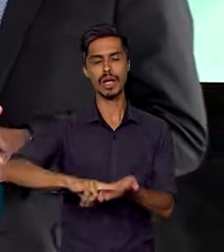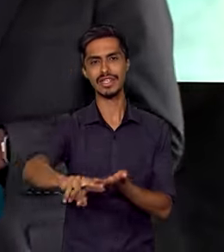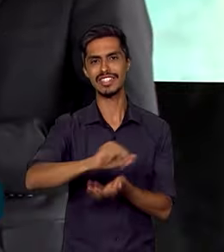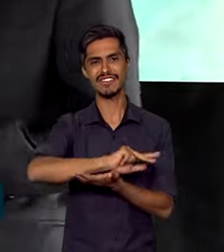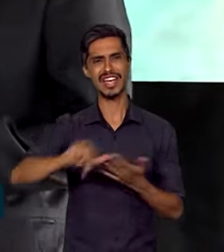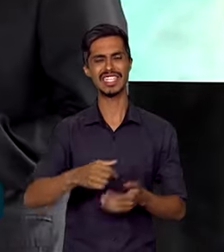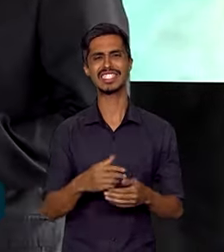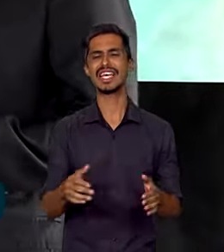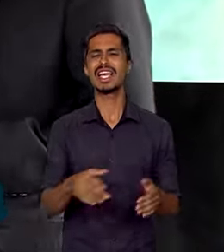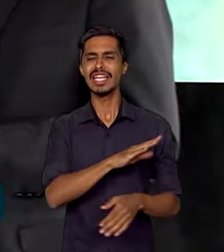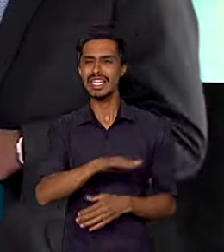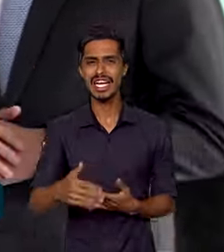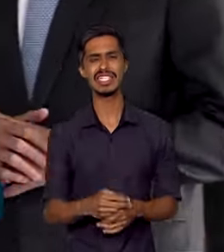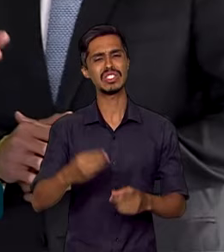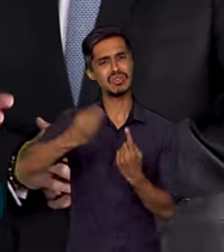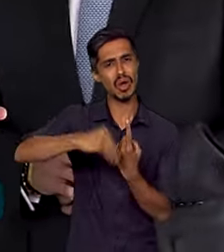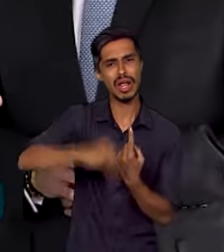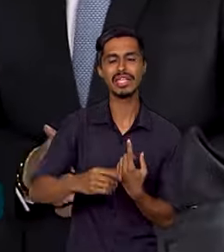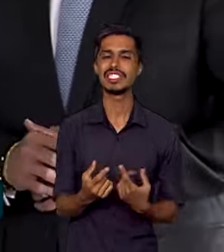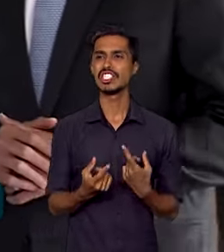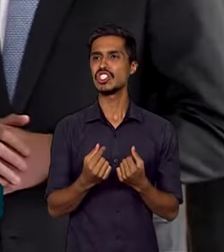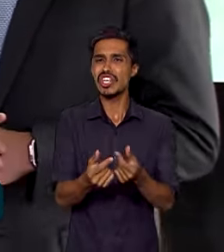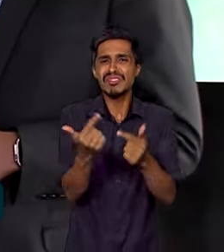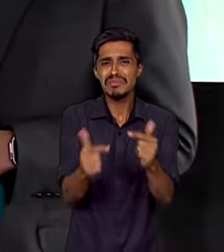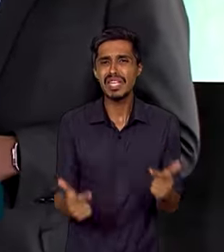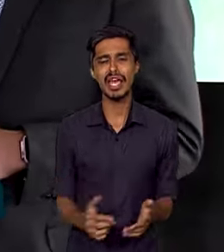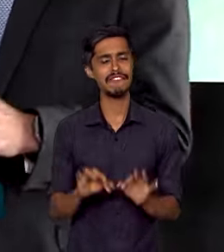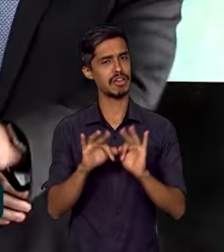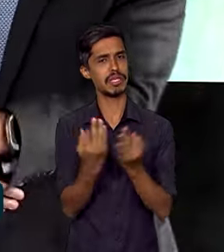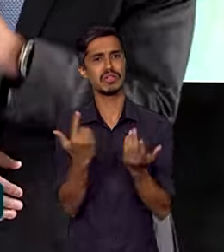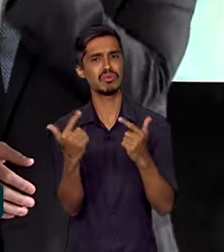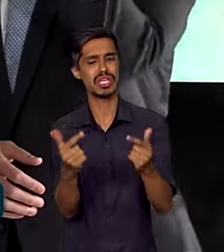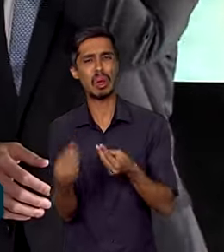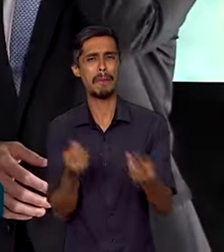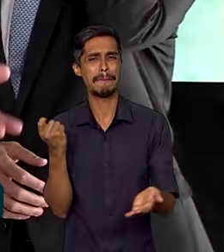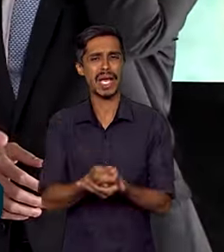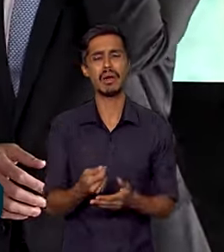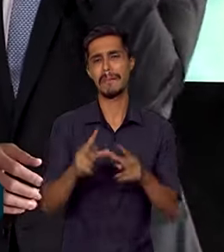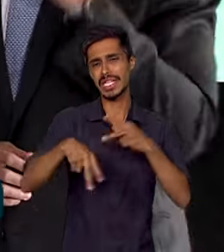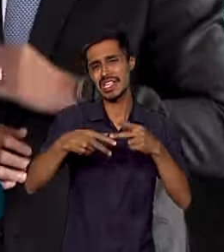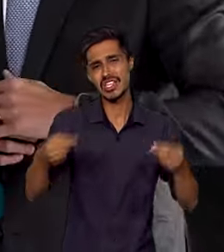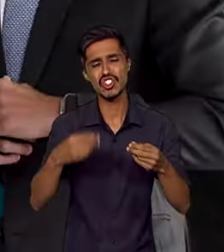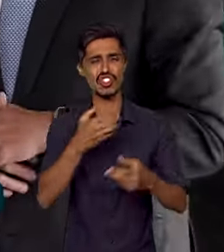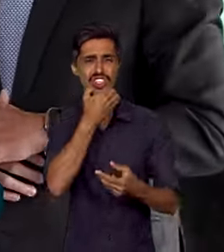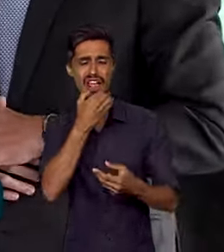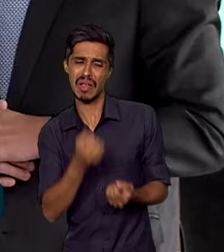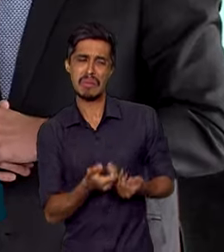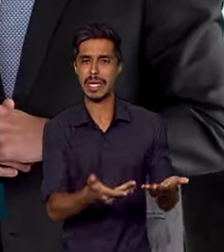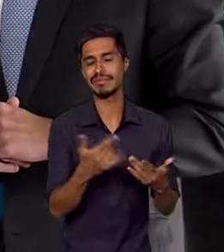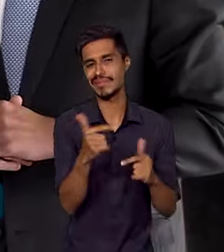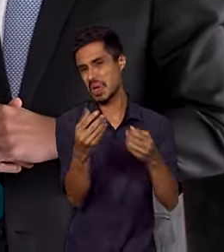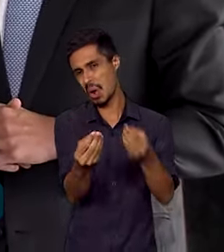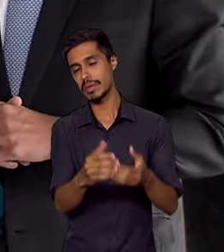de vulnerabilidade social, crianças que não têm condições ali, né? A sua família não tem condições de comprar um presente. Então essas